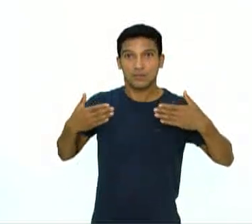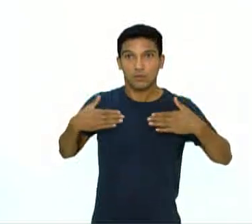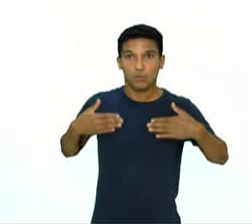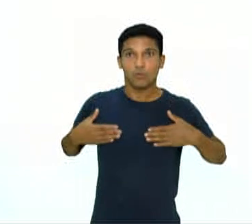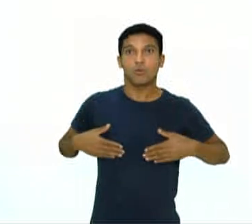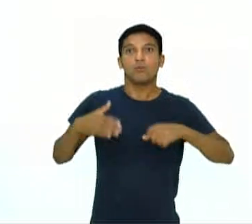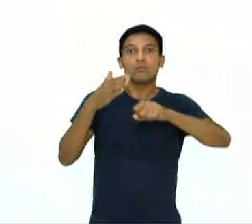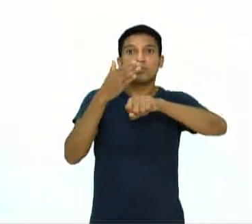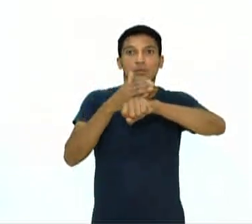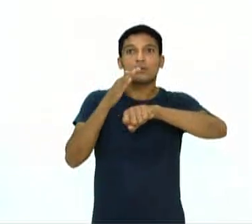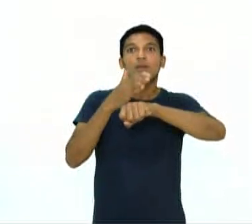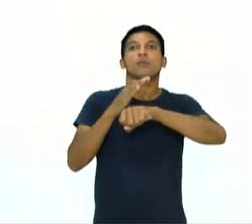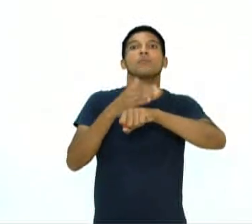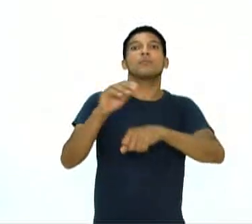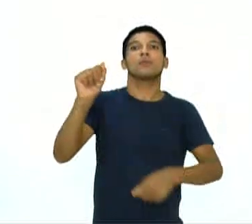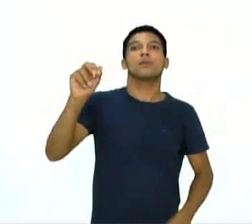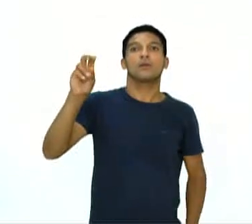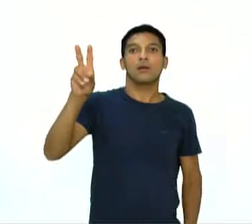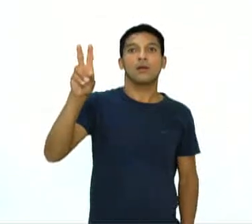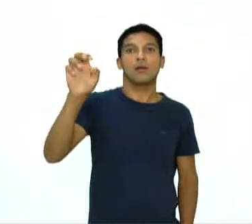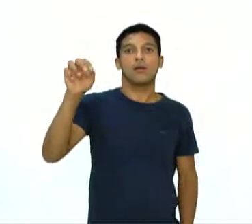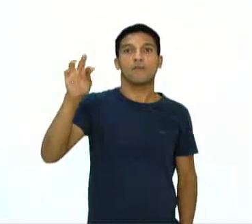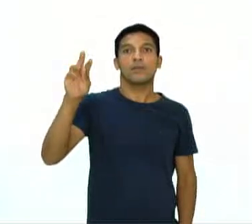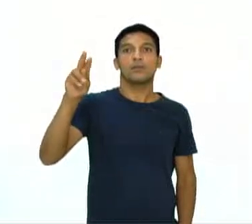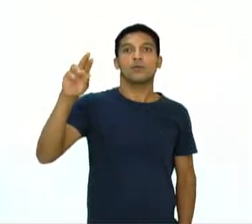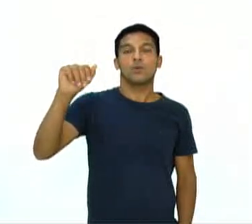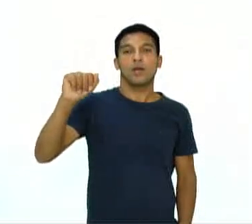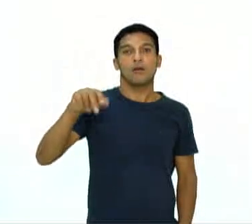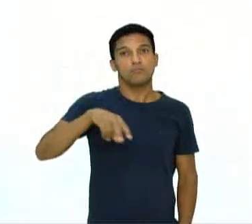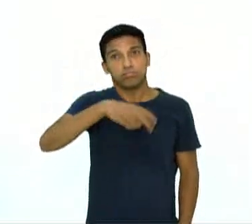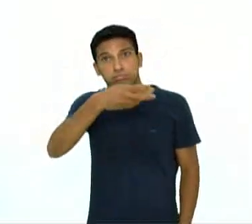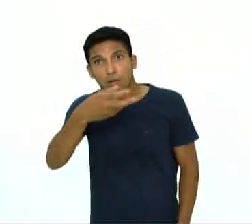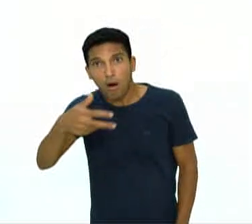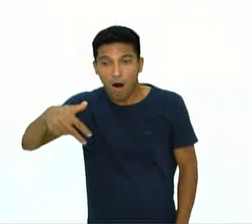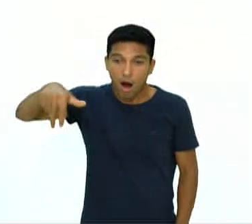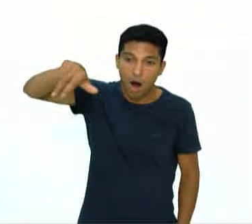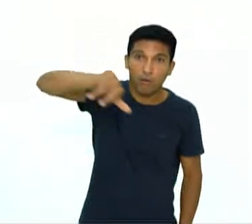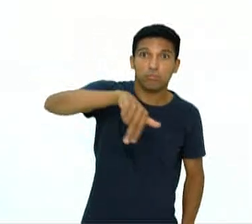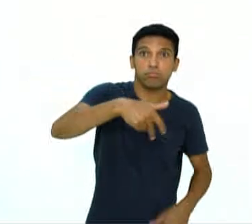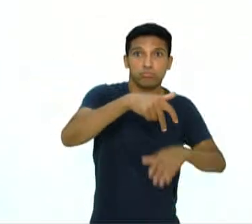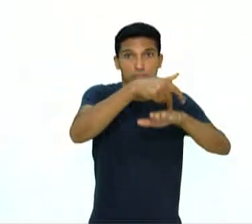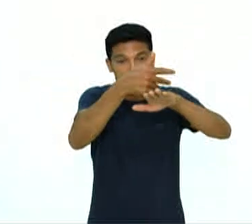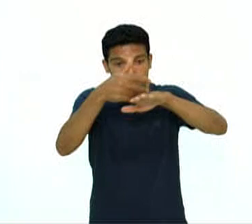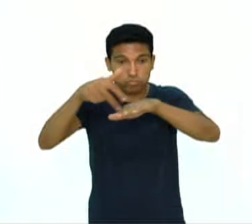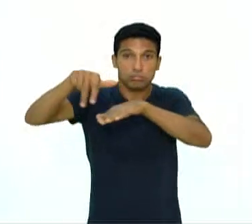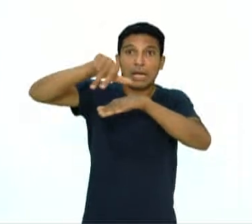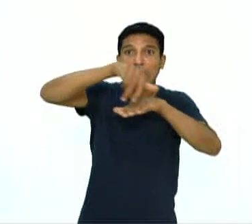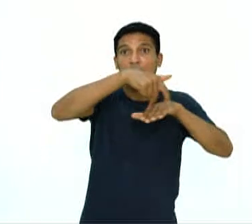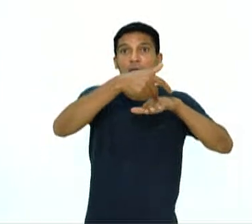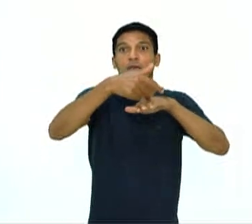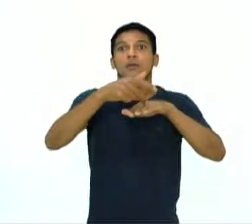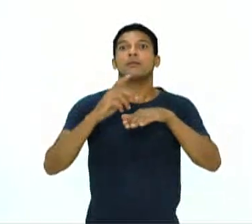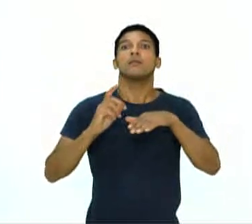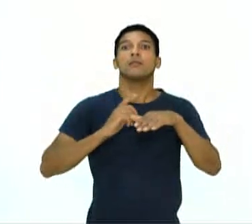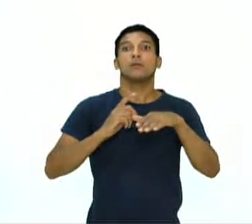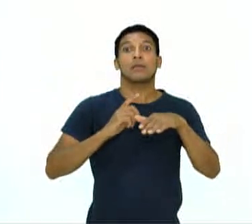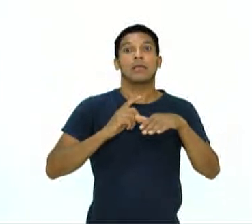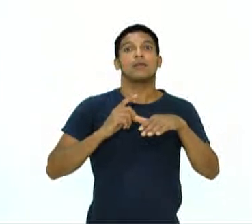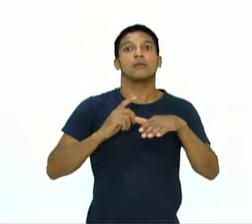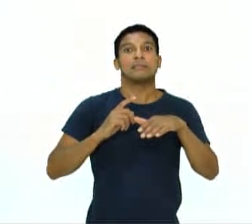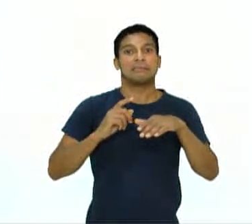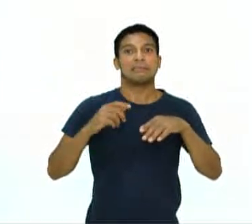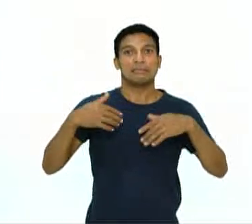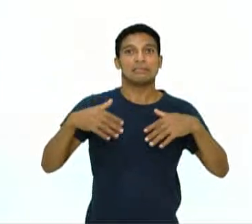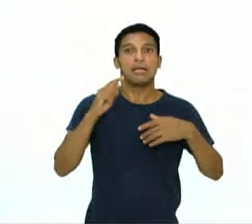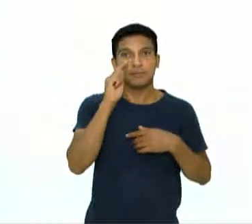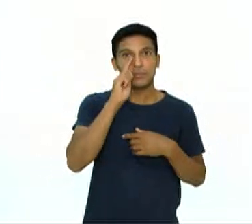só, as atividades de aventura são definidas como aquelas que envolvem um alto nível de riscos físicos, podendo